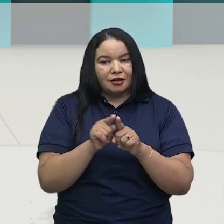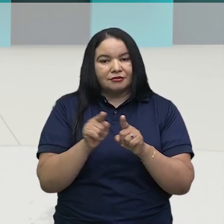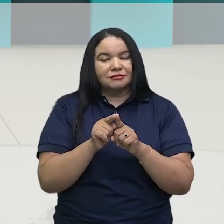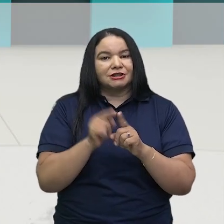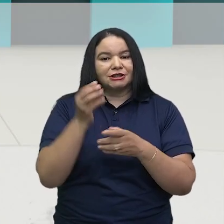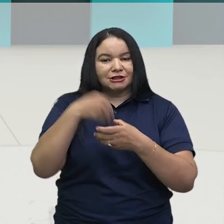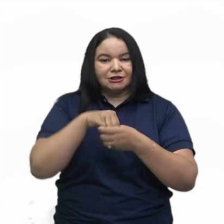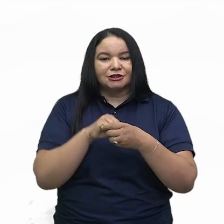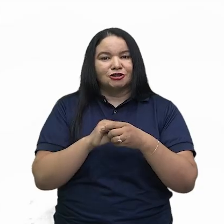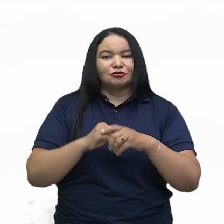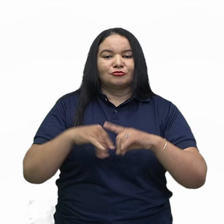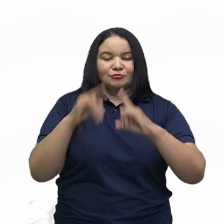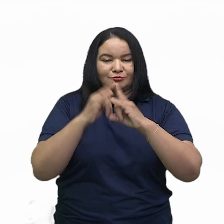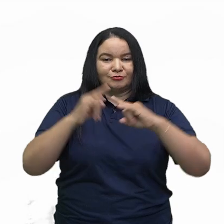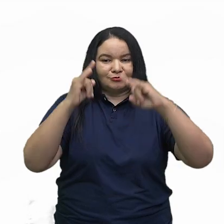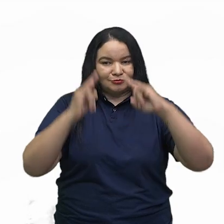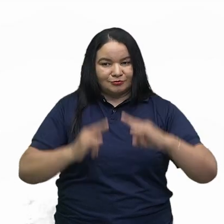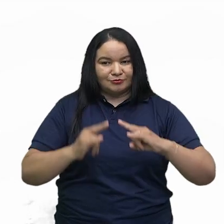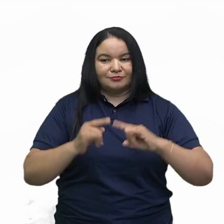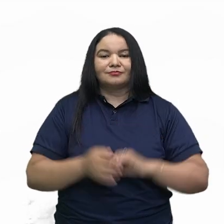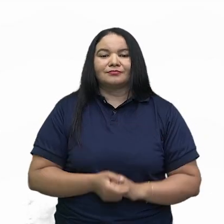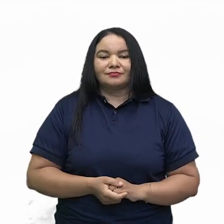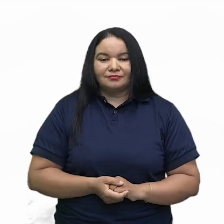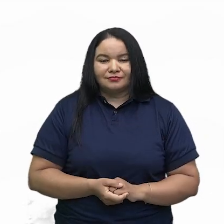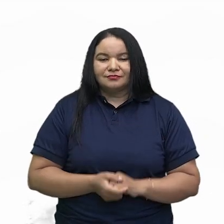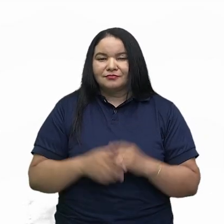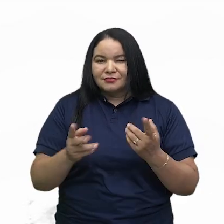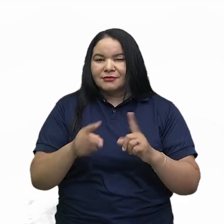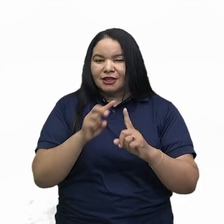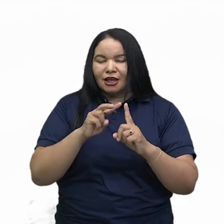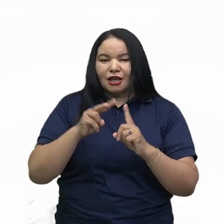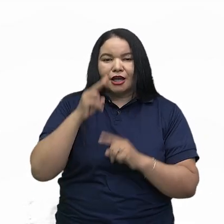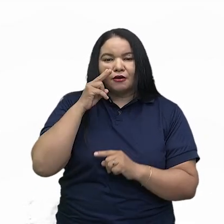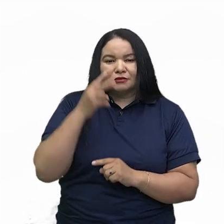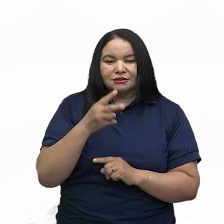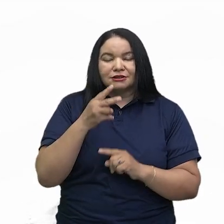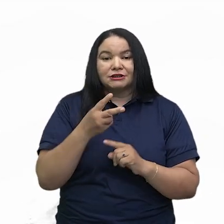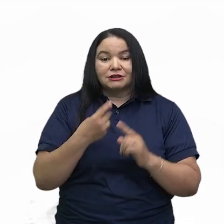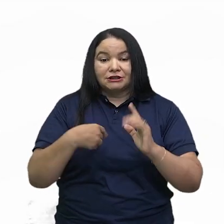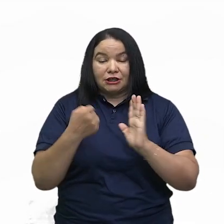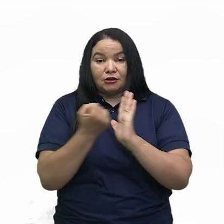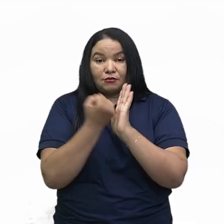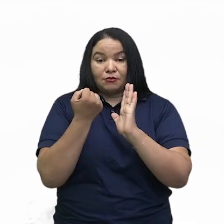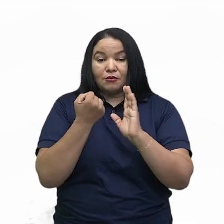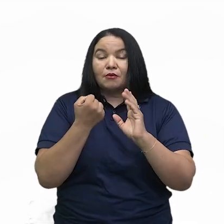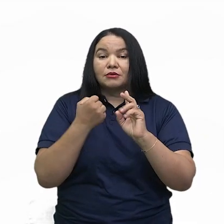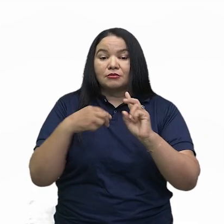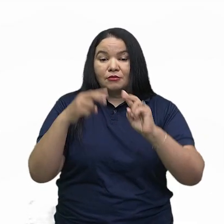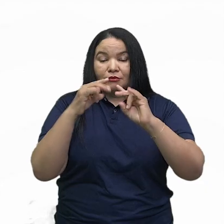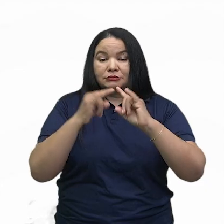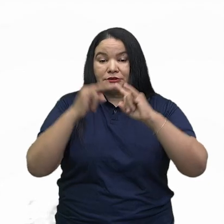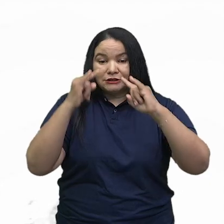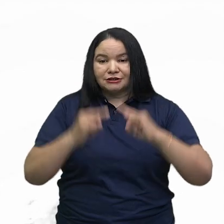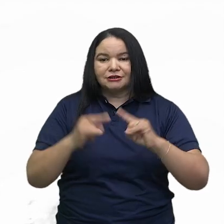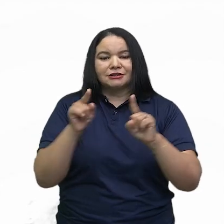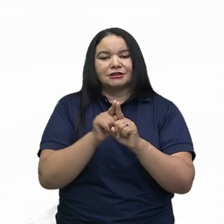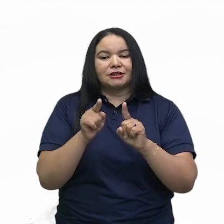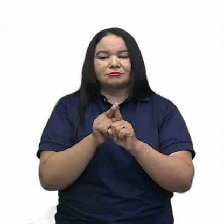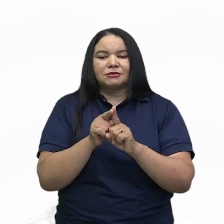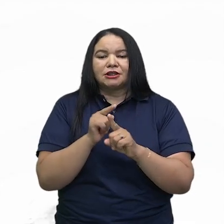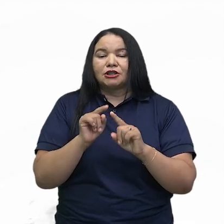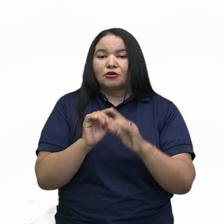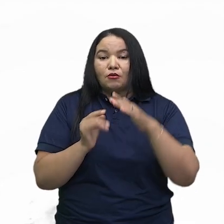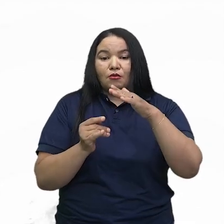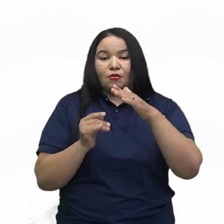inclusive no circo. Veja só, quando falamos de reconhecer o circo como patrimônio, ele também é amparado pela